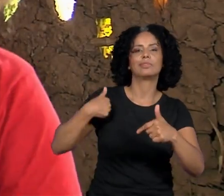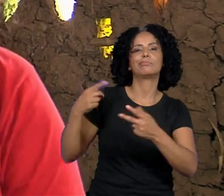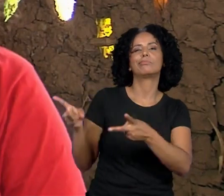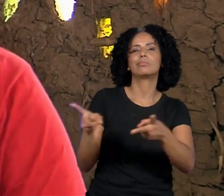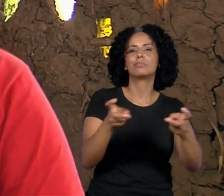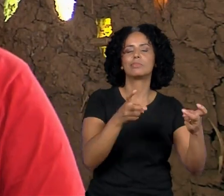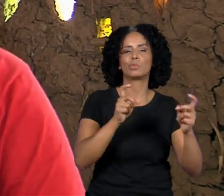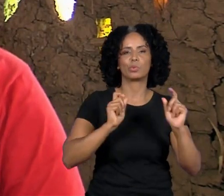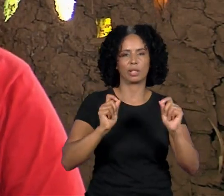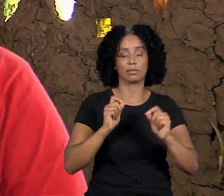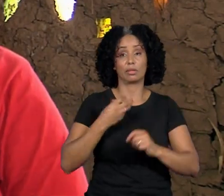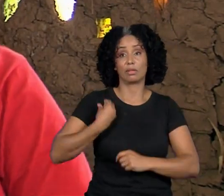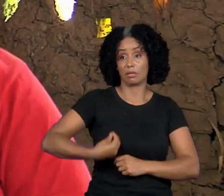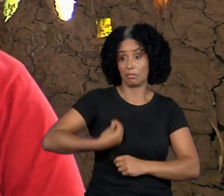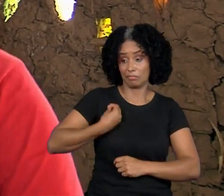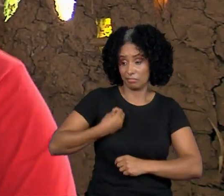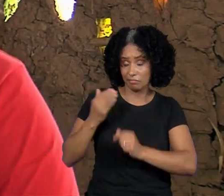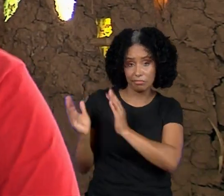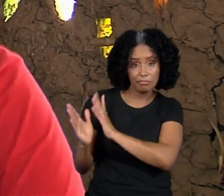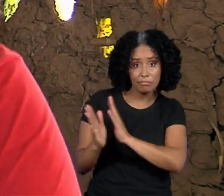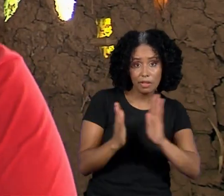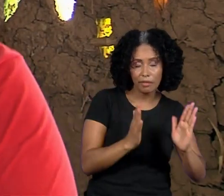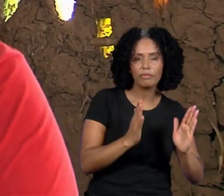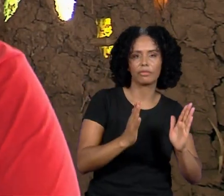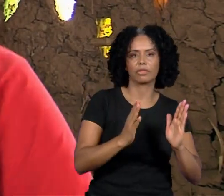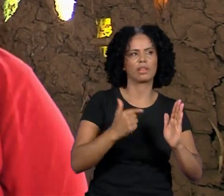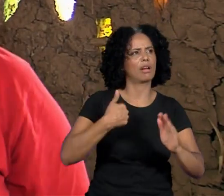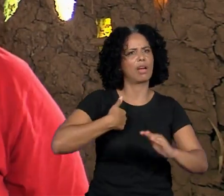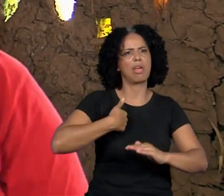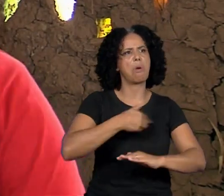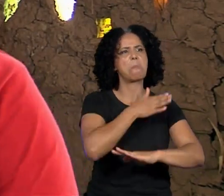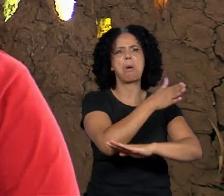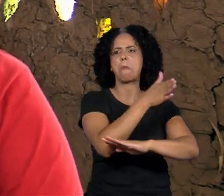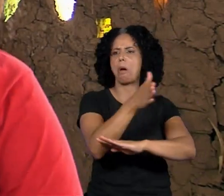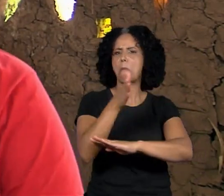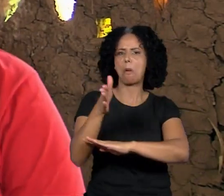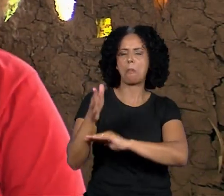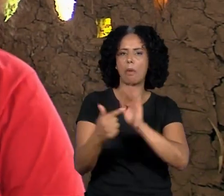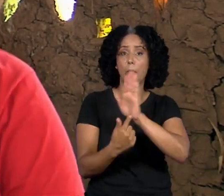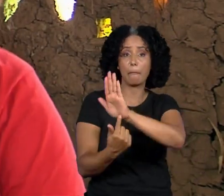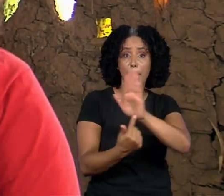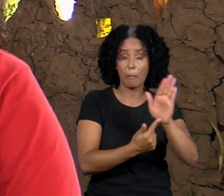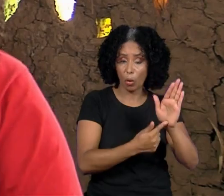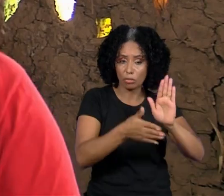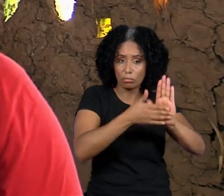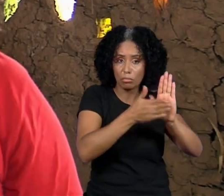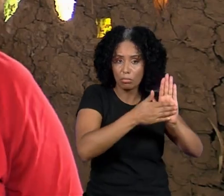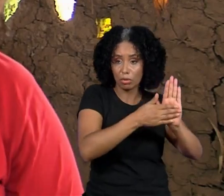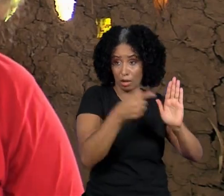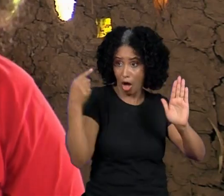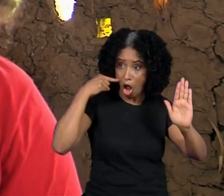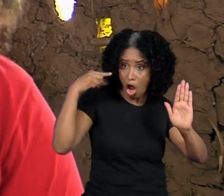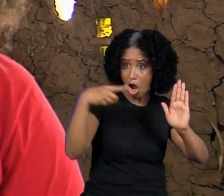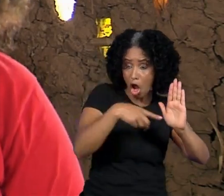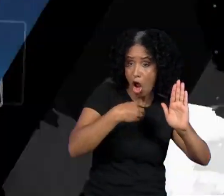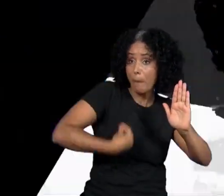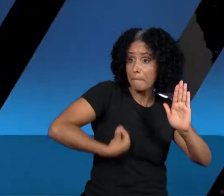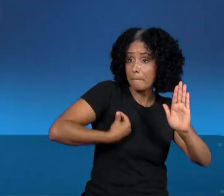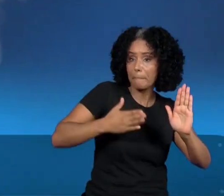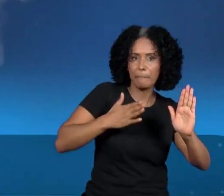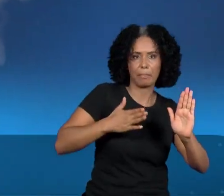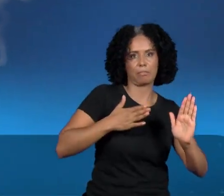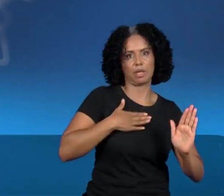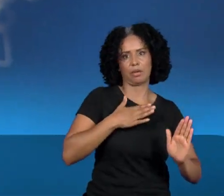Porque a minha pauta, como que eu levei pra rua, foi a minha pauta de vivência. E aí eu não sabia que tanta gente tinha a mesma vida.